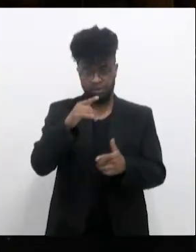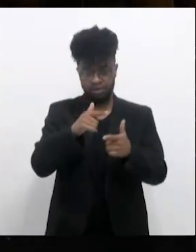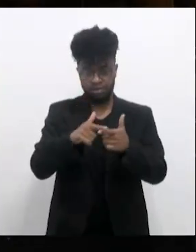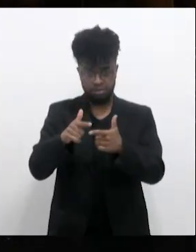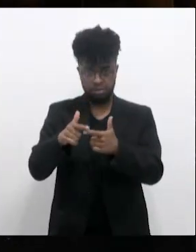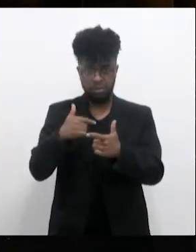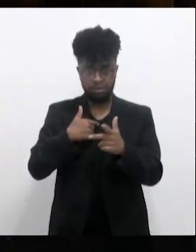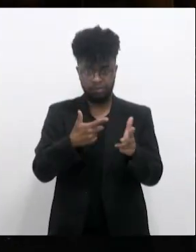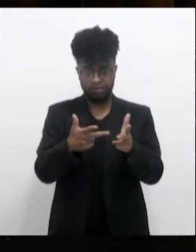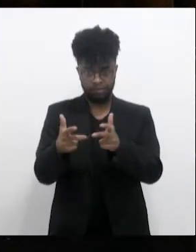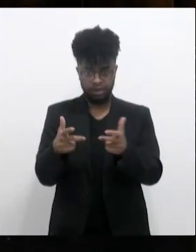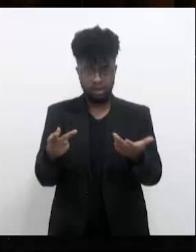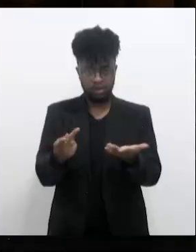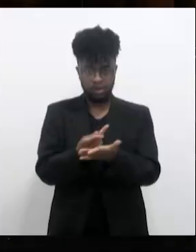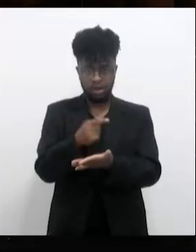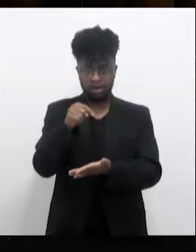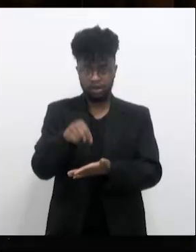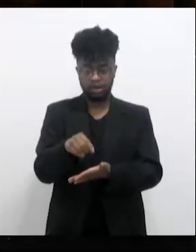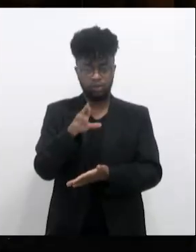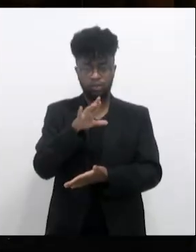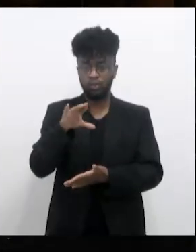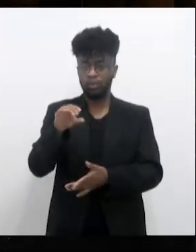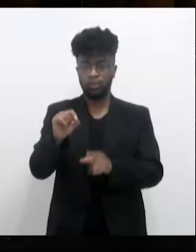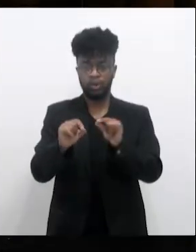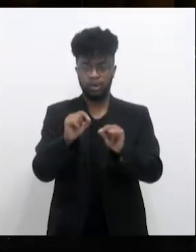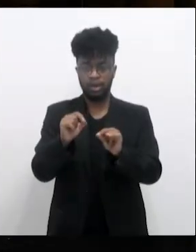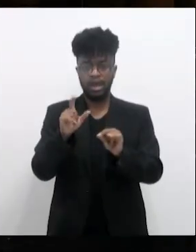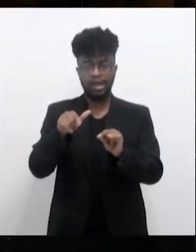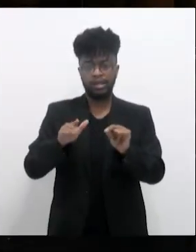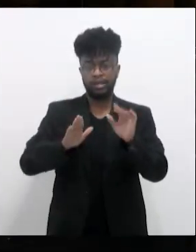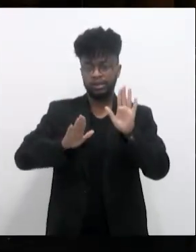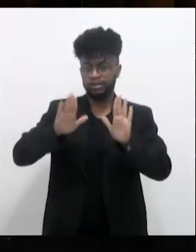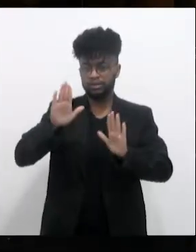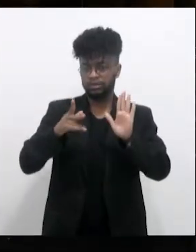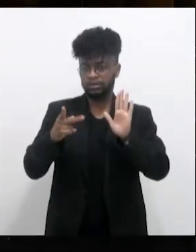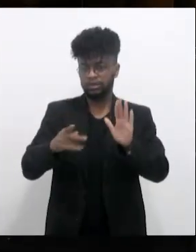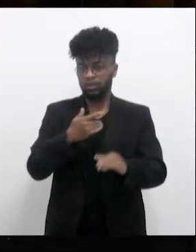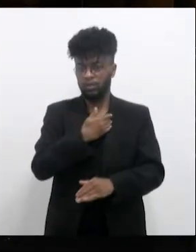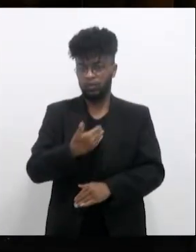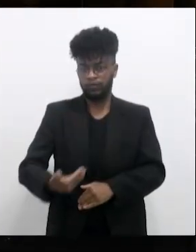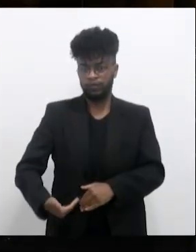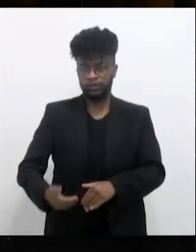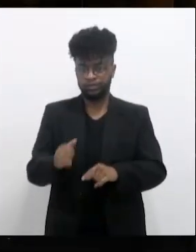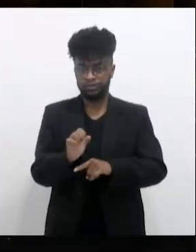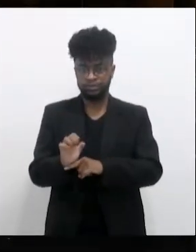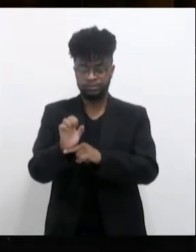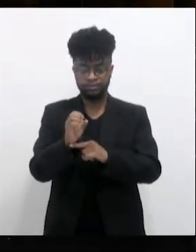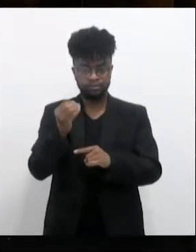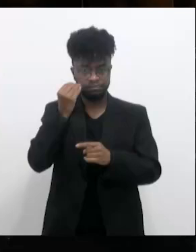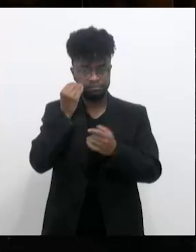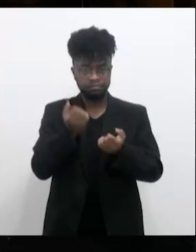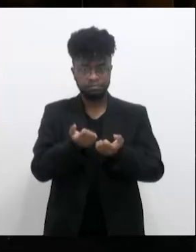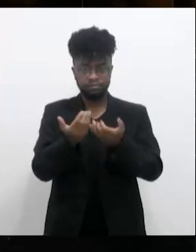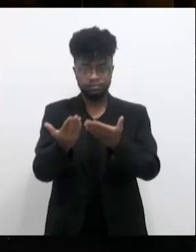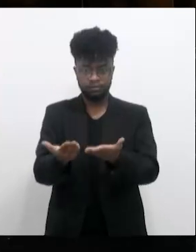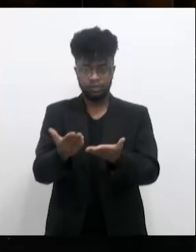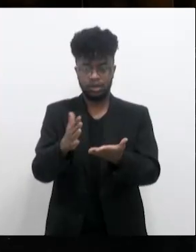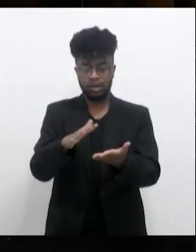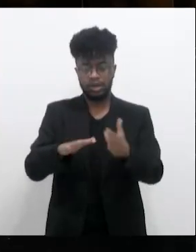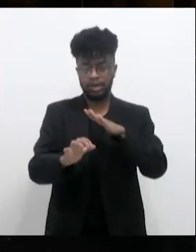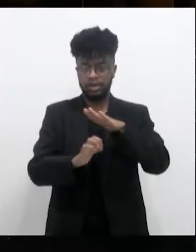Janeiro foi a licitação que o governo do estado fez para conceder à